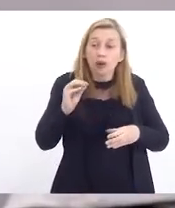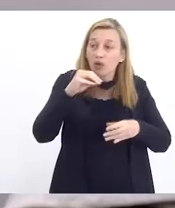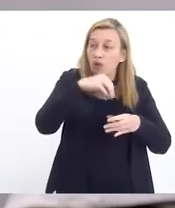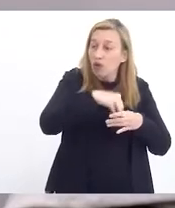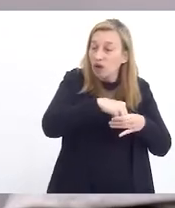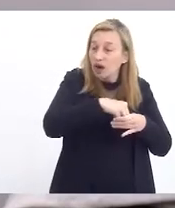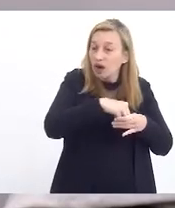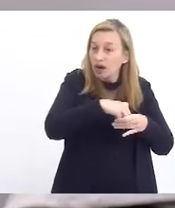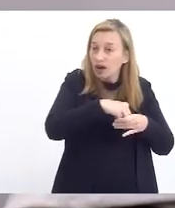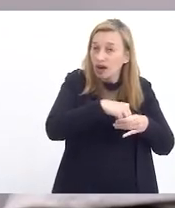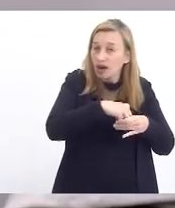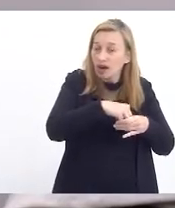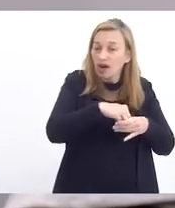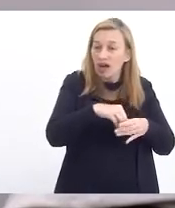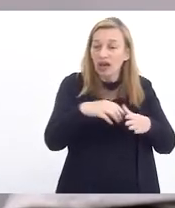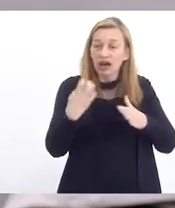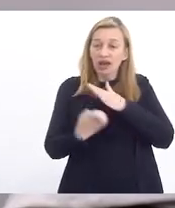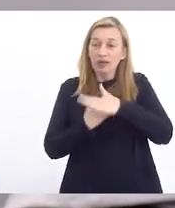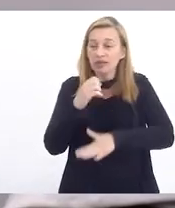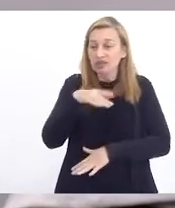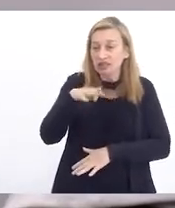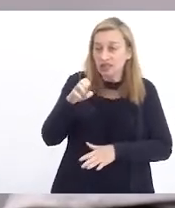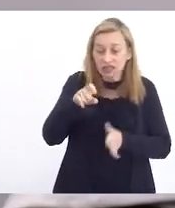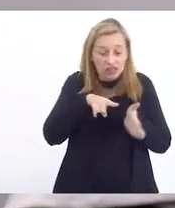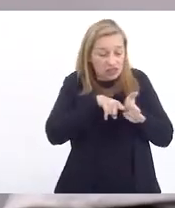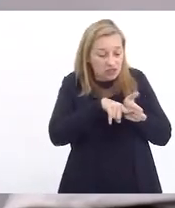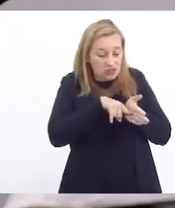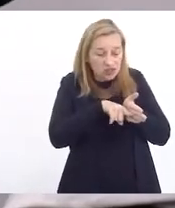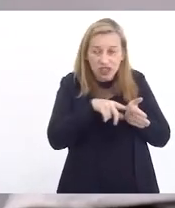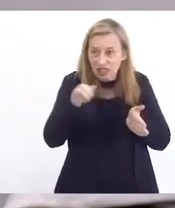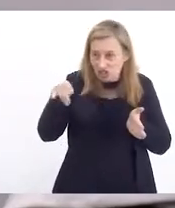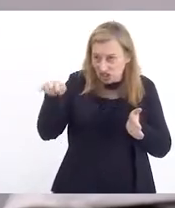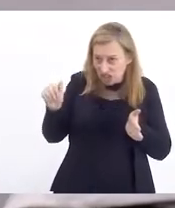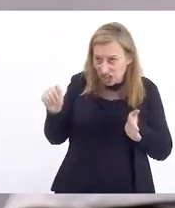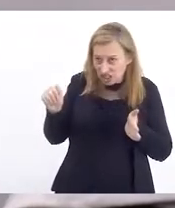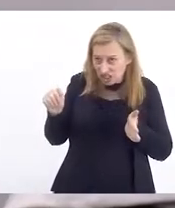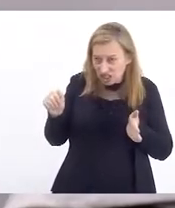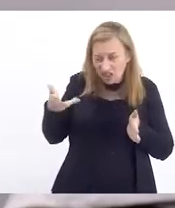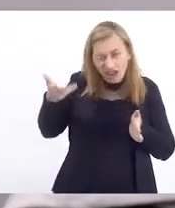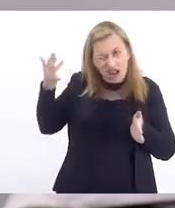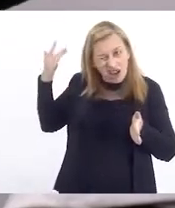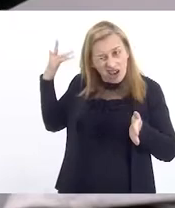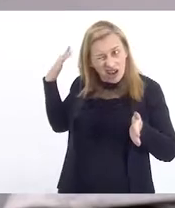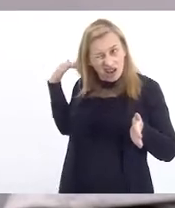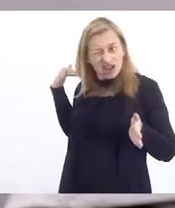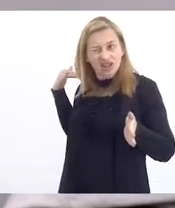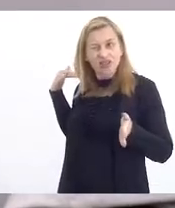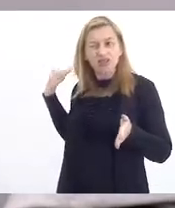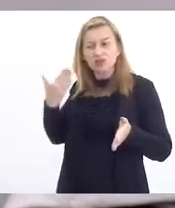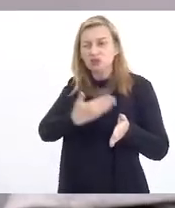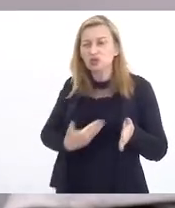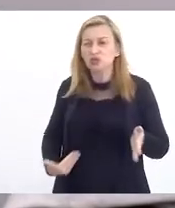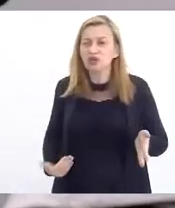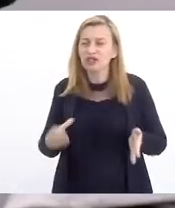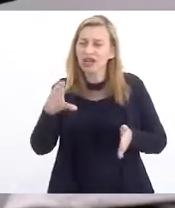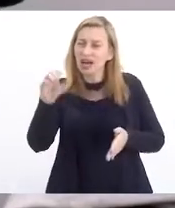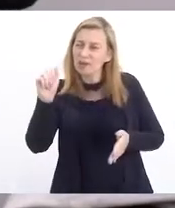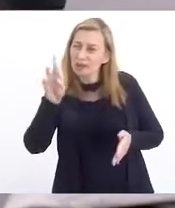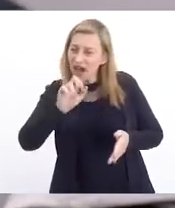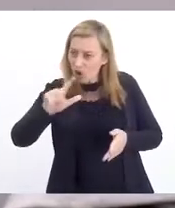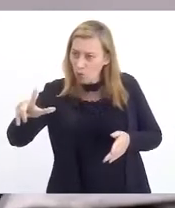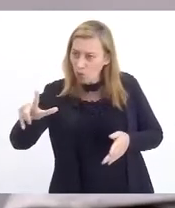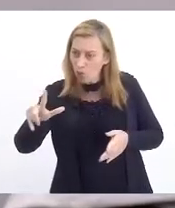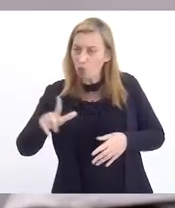colocarmos a SEDAE sob a fiscalização da Genersa, que se deu lá atrás no governo Cabral,